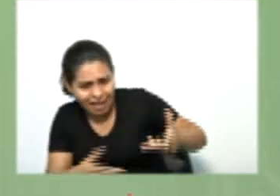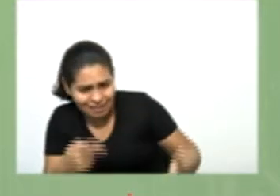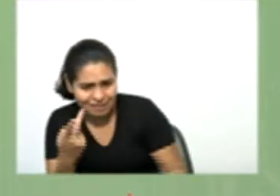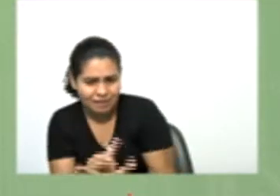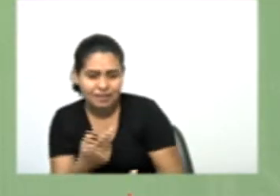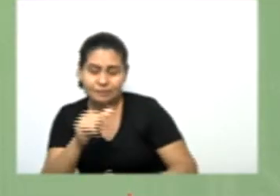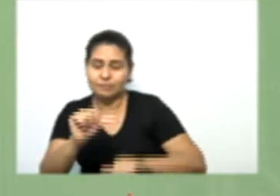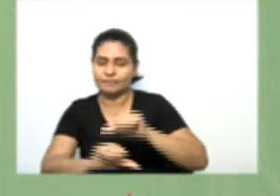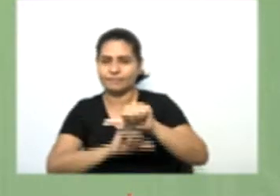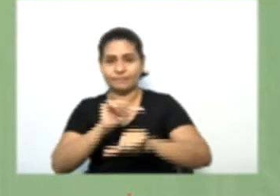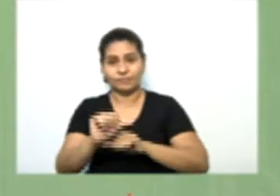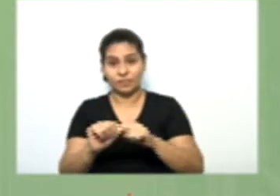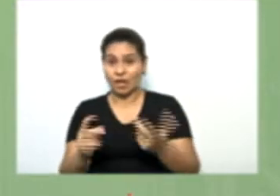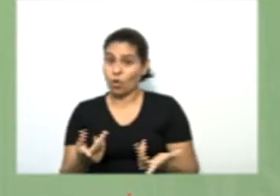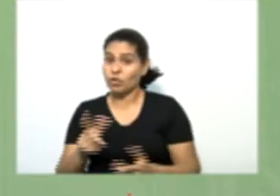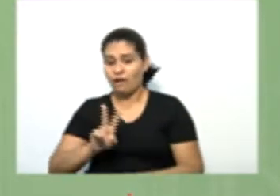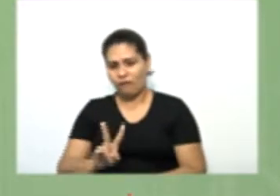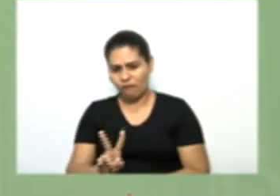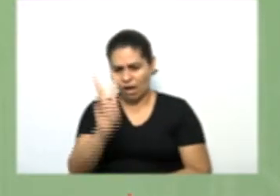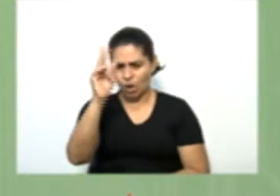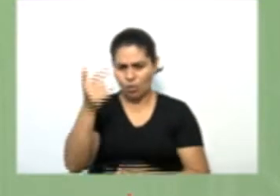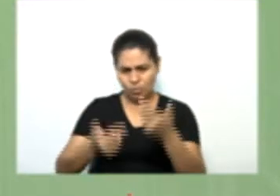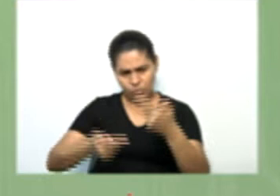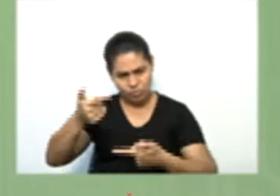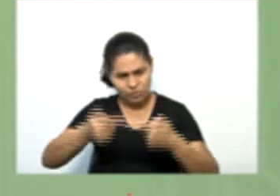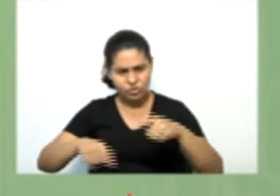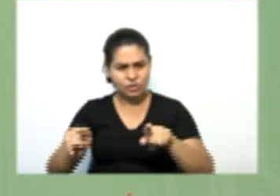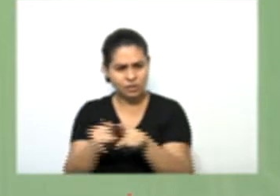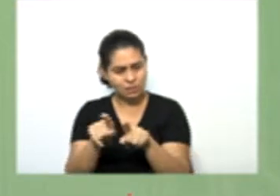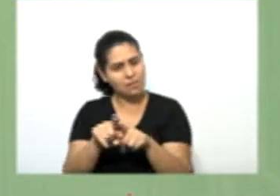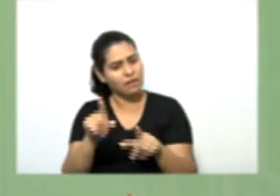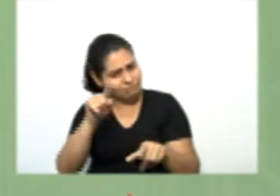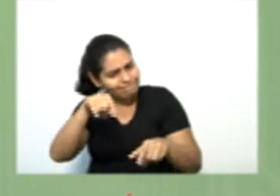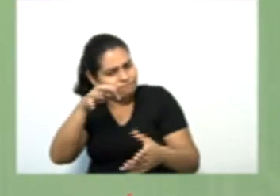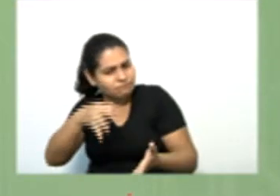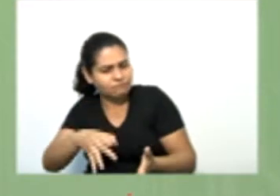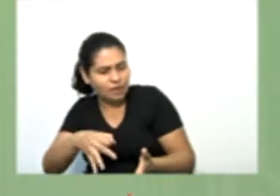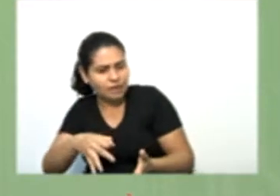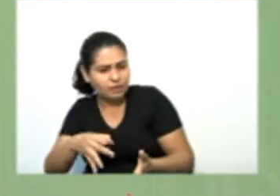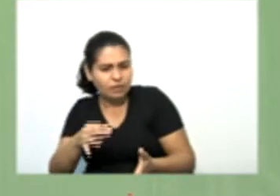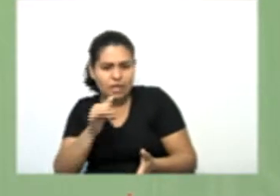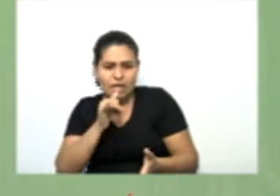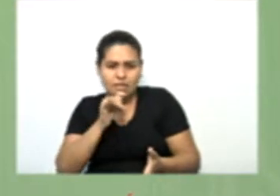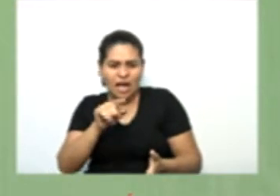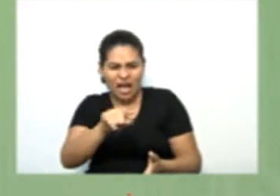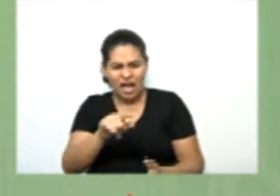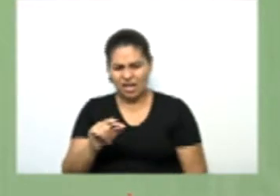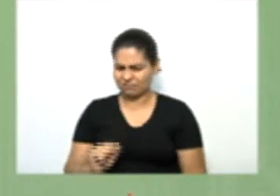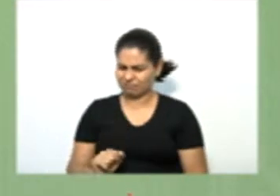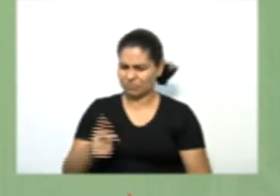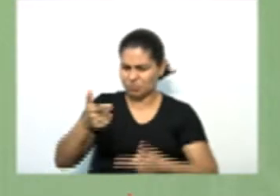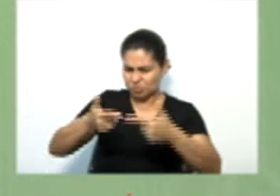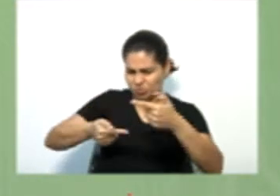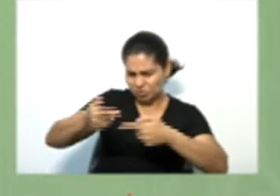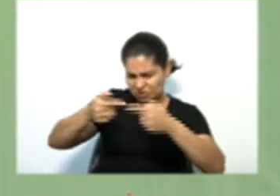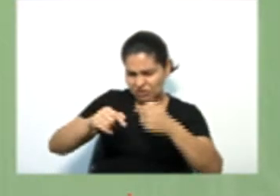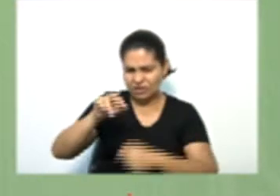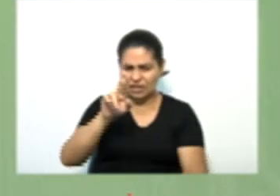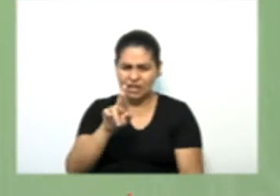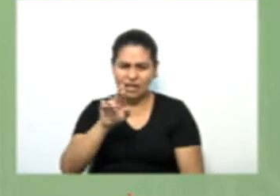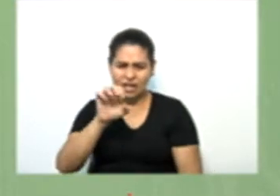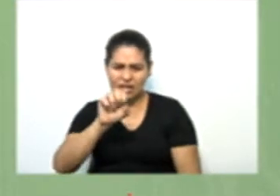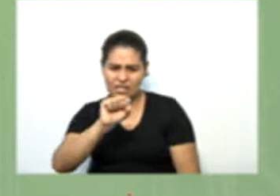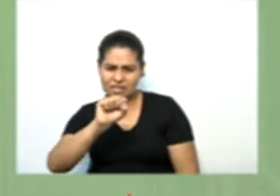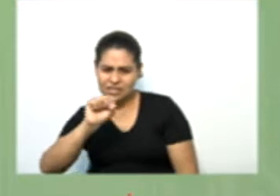outra, alinhamento, valores e políticas de ressarcimento. Muito bem, política de ressarcimento, né? Não, olha a falta